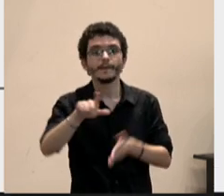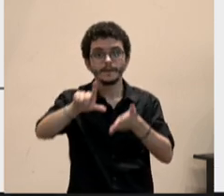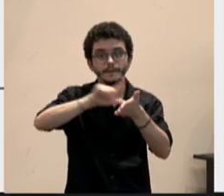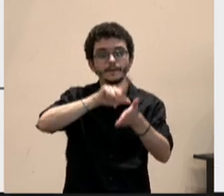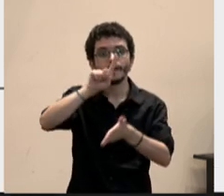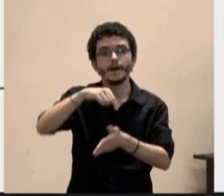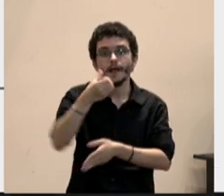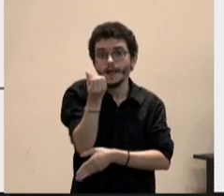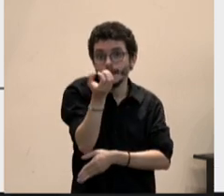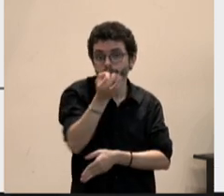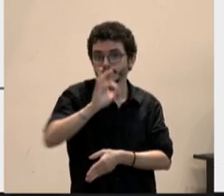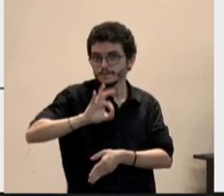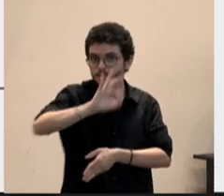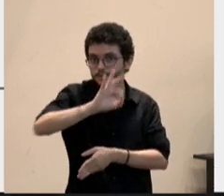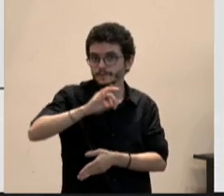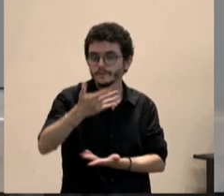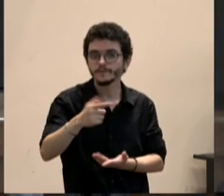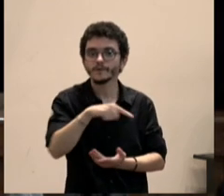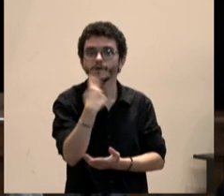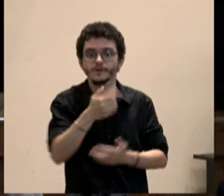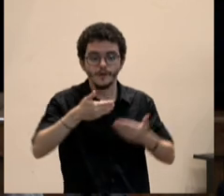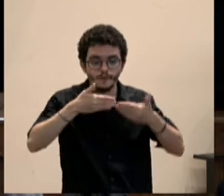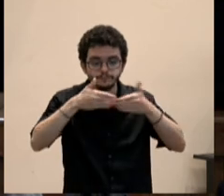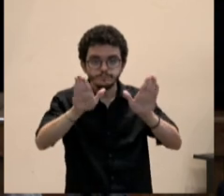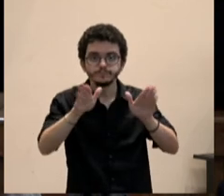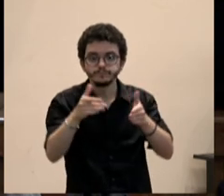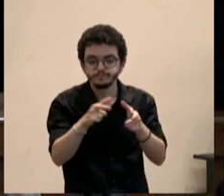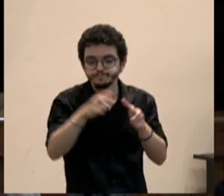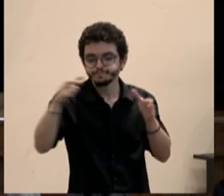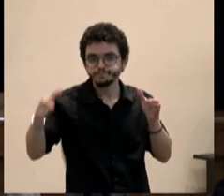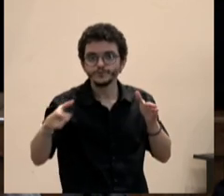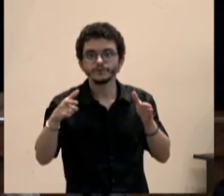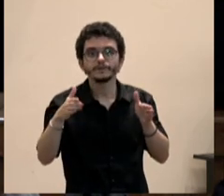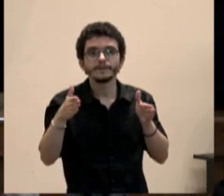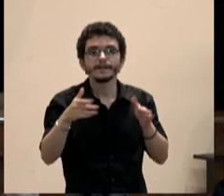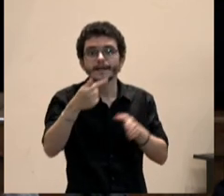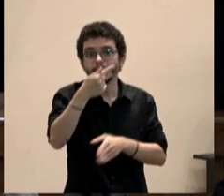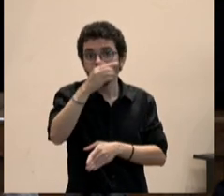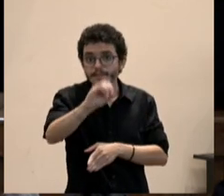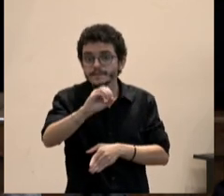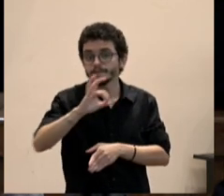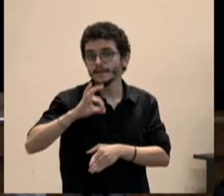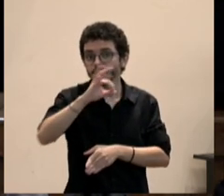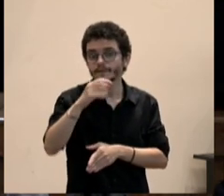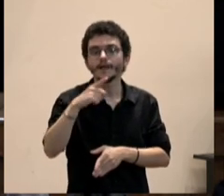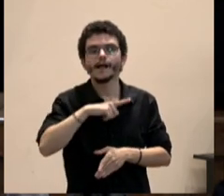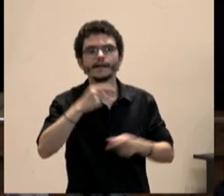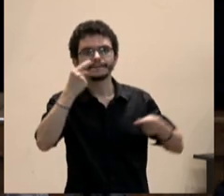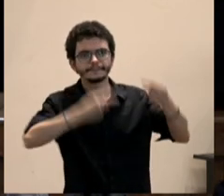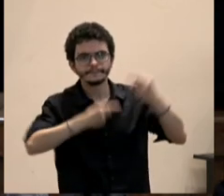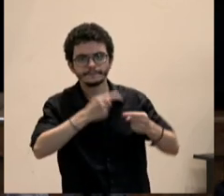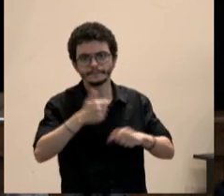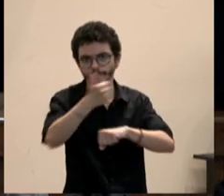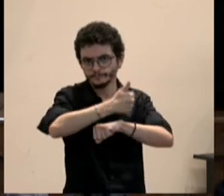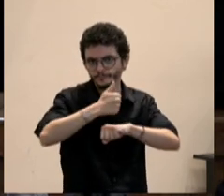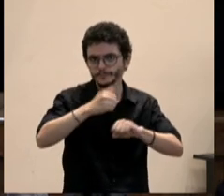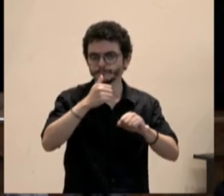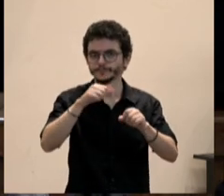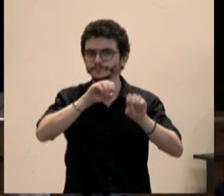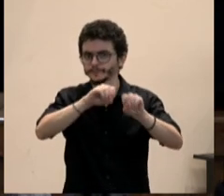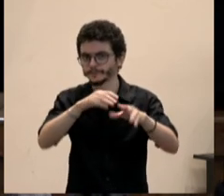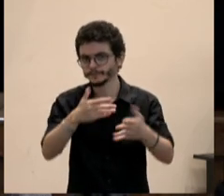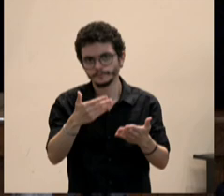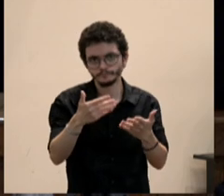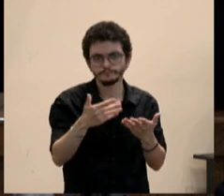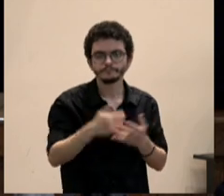Então, nós ampliamos para 70%. Aqui tem o debate dos profissionais da educação e tudo mais, né,